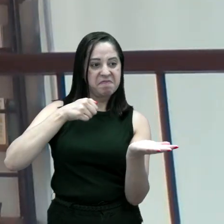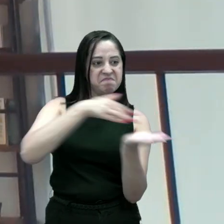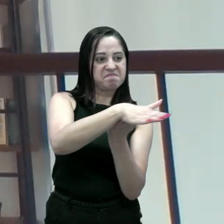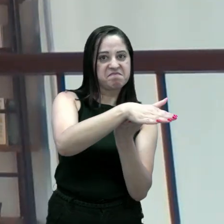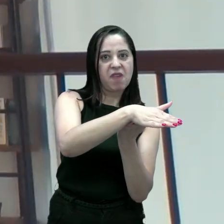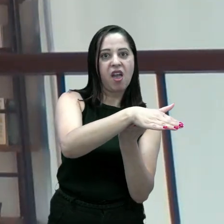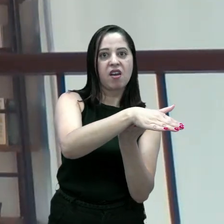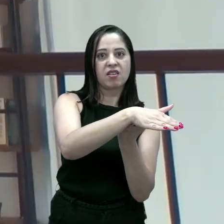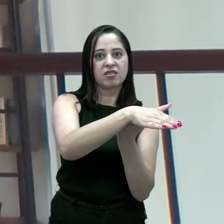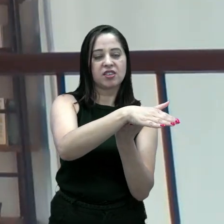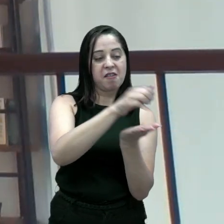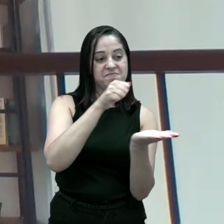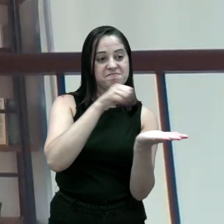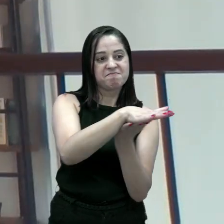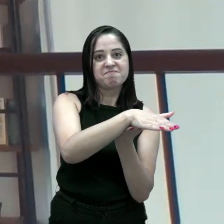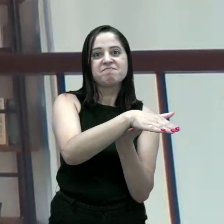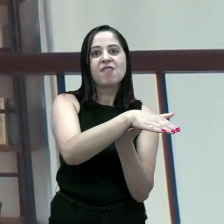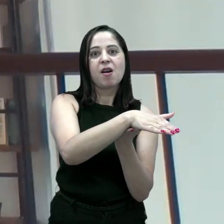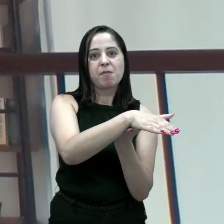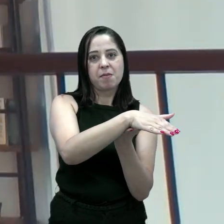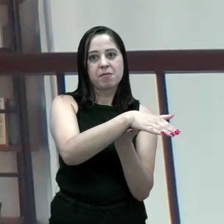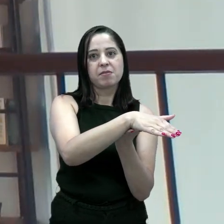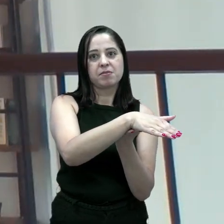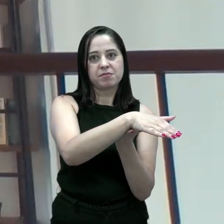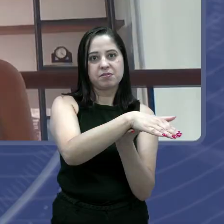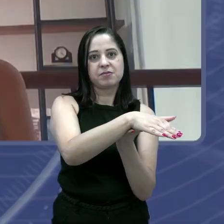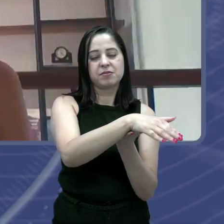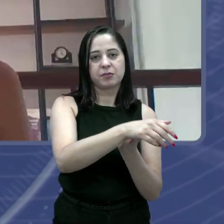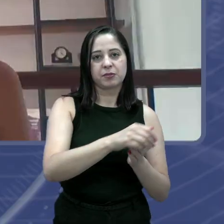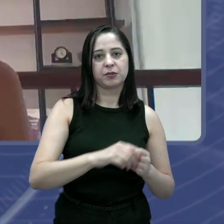cidadania pelo nascimento no solo.